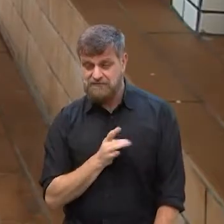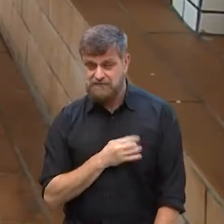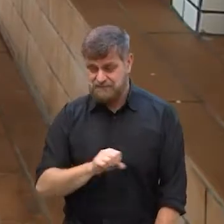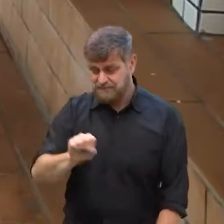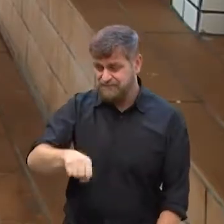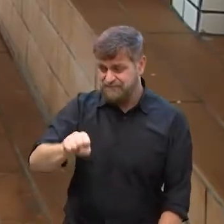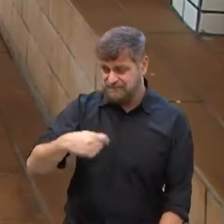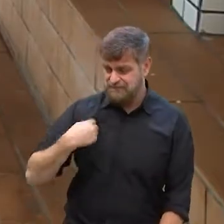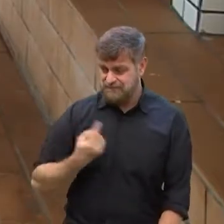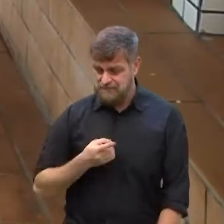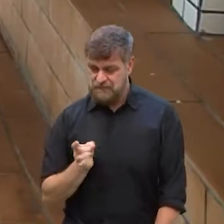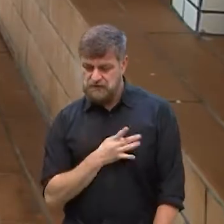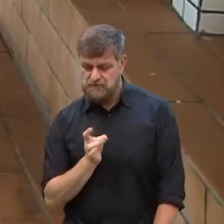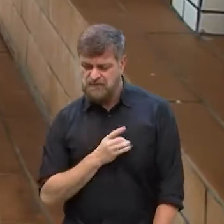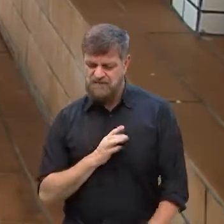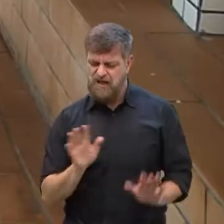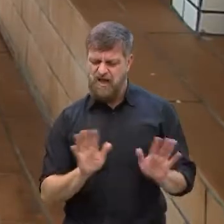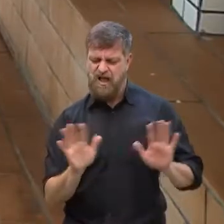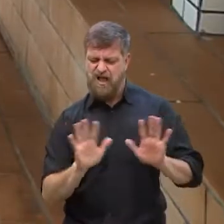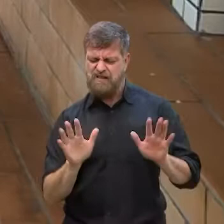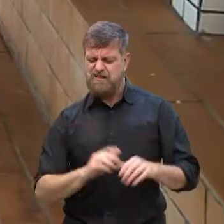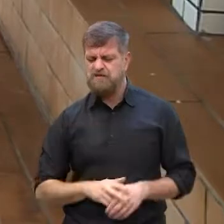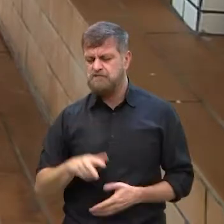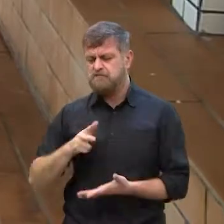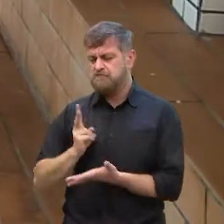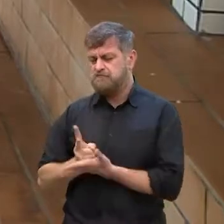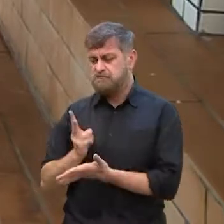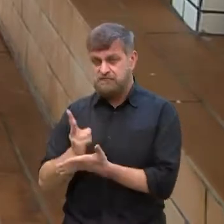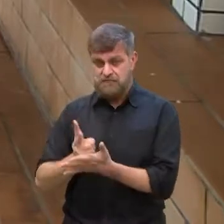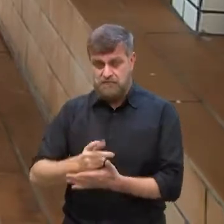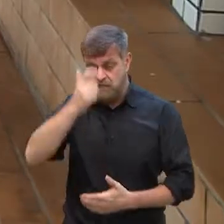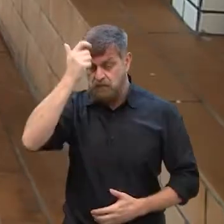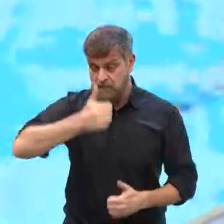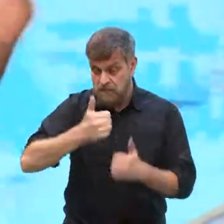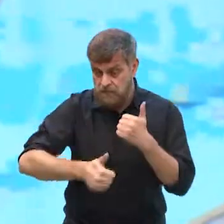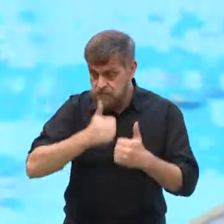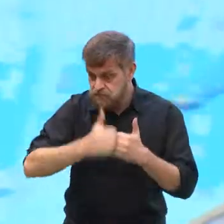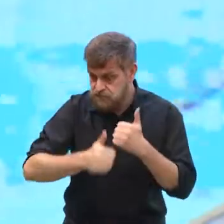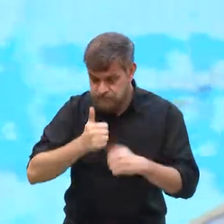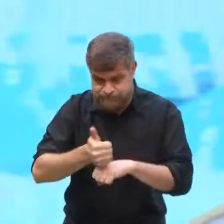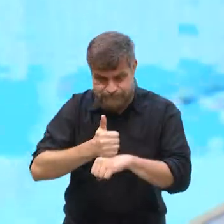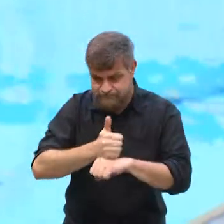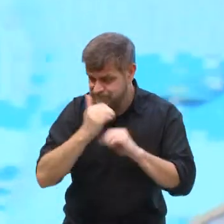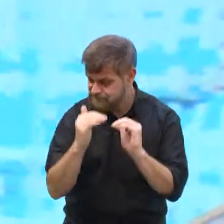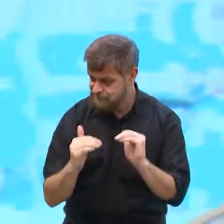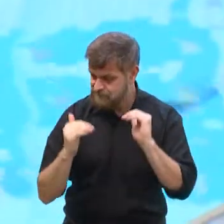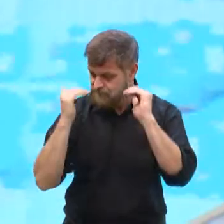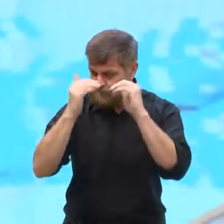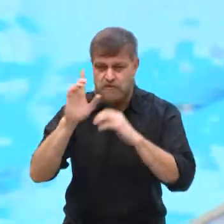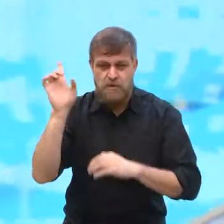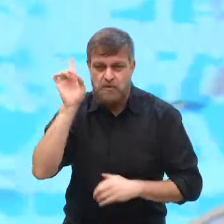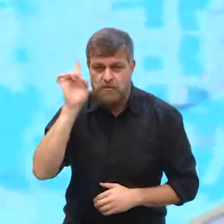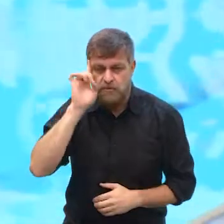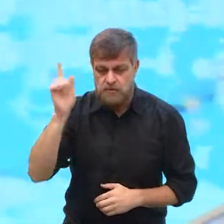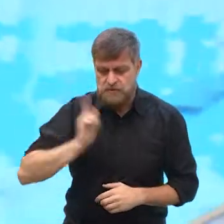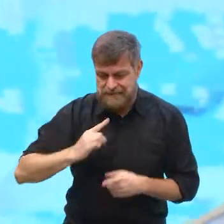medo nos faz ficar numa zona de conforto e, sinceramente, um atleta no alto rendimento, ele todos os dias ele está lidando ali de